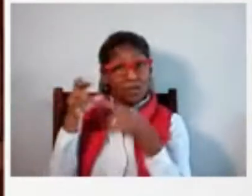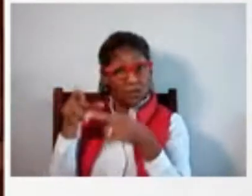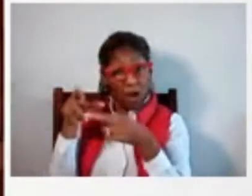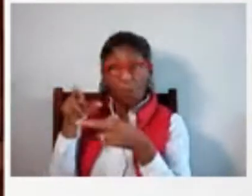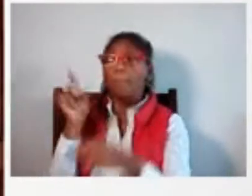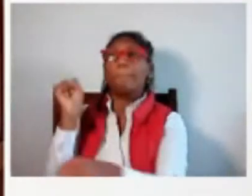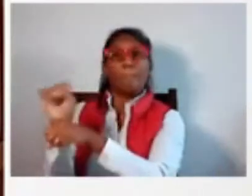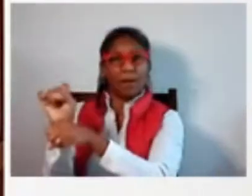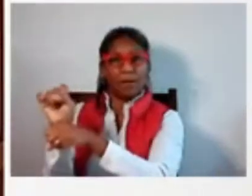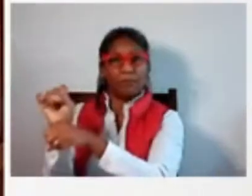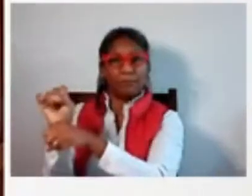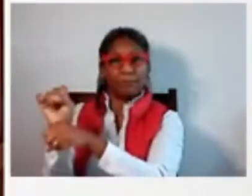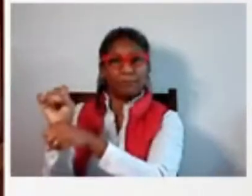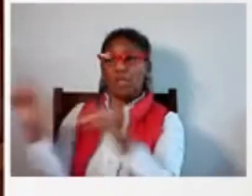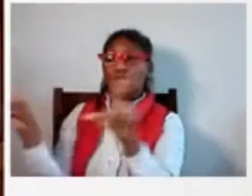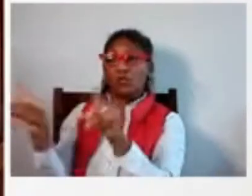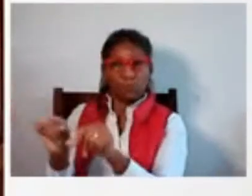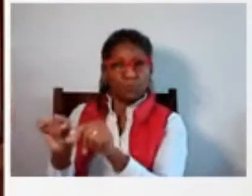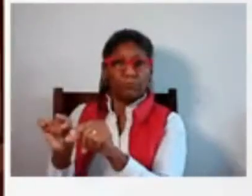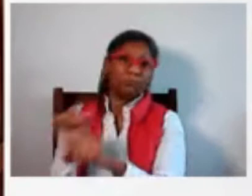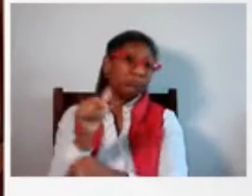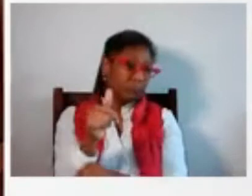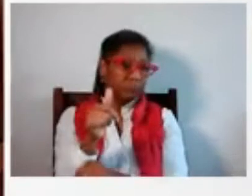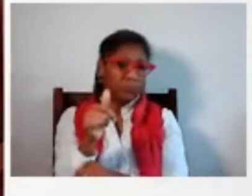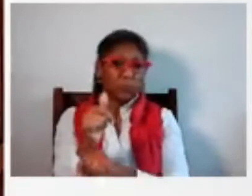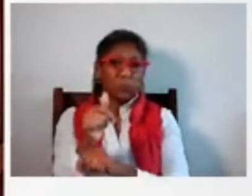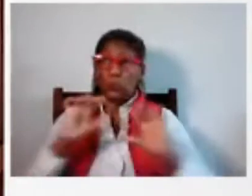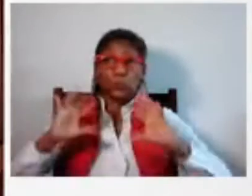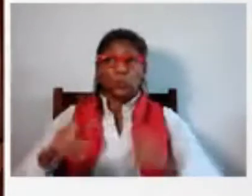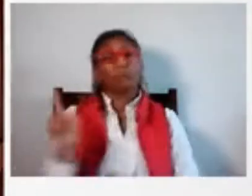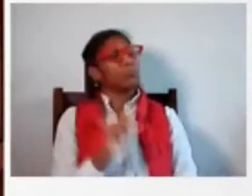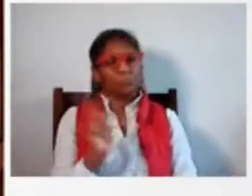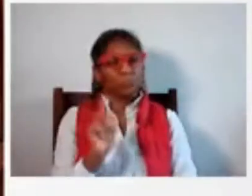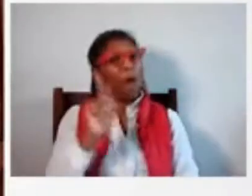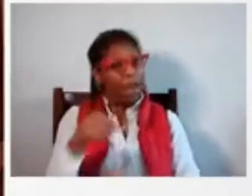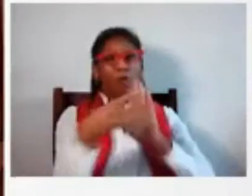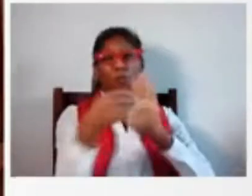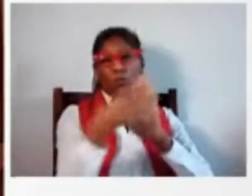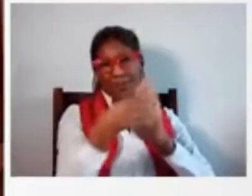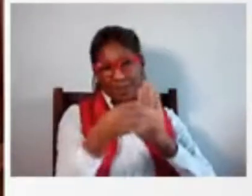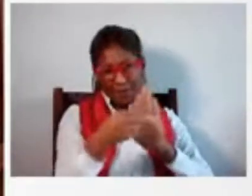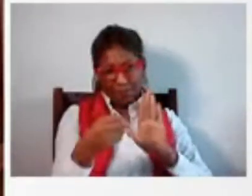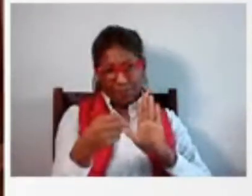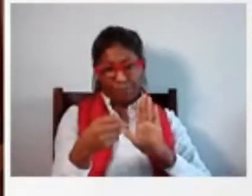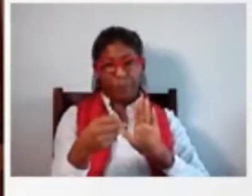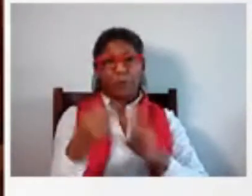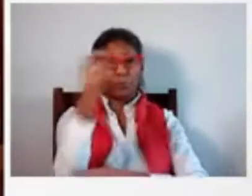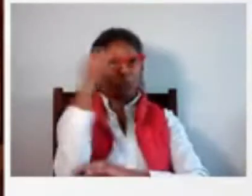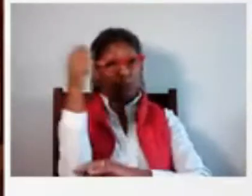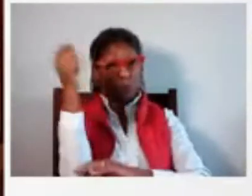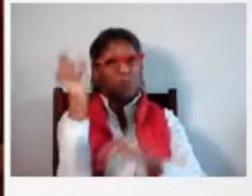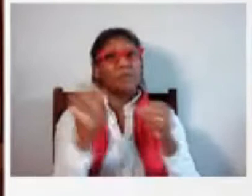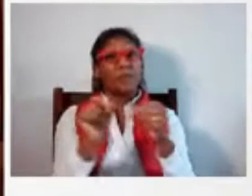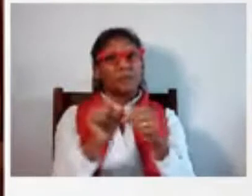na proporção em que precisa ser feita essa restrição. Esse é o modelo do distanciamento controlado que a gente adotou no Rio Grande do Sul e que nos